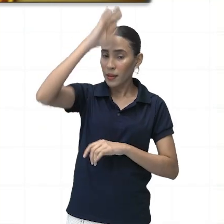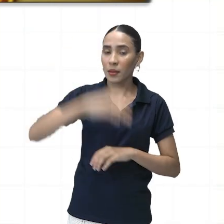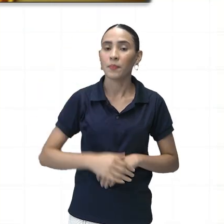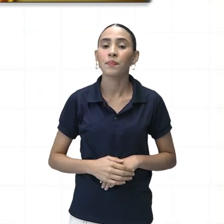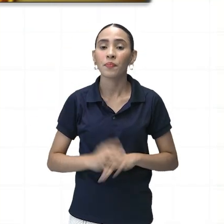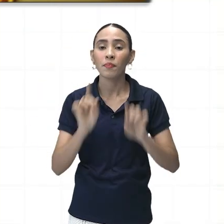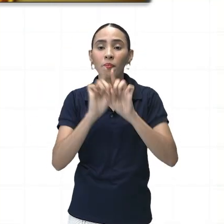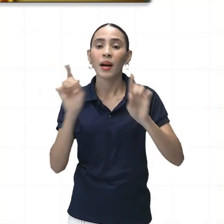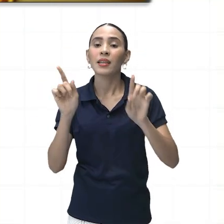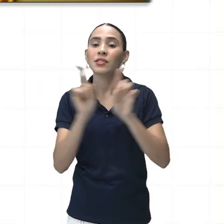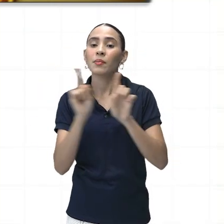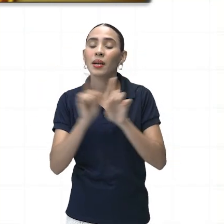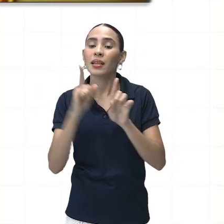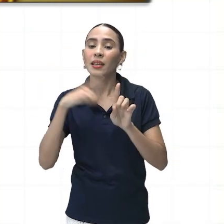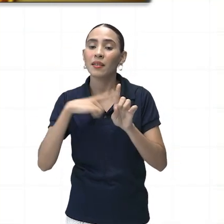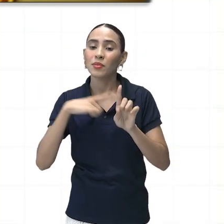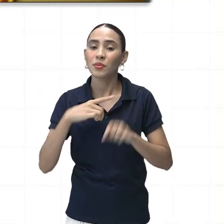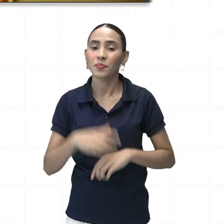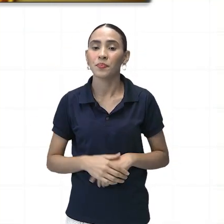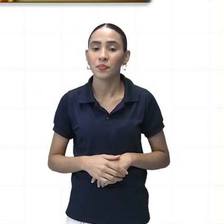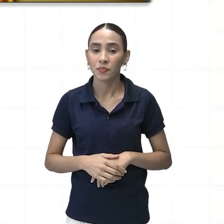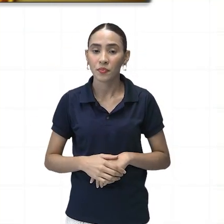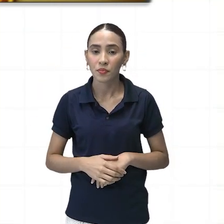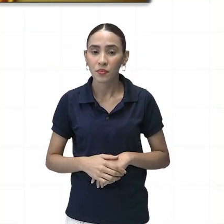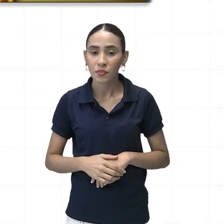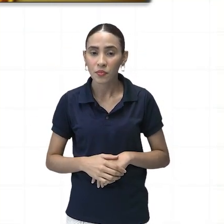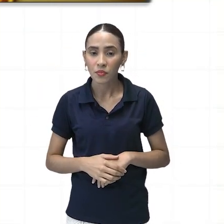mas, ao mesmo tempo, estamos vendo aqui